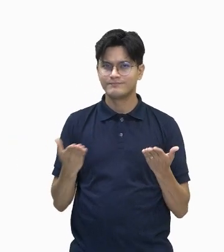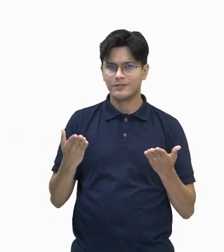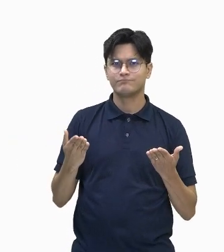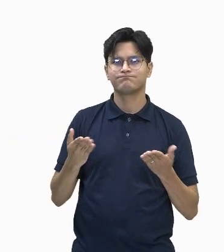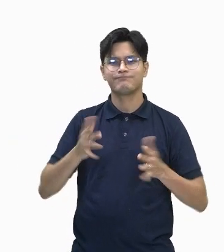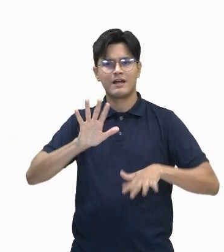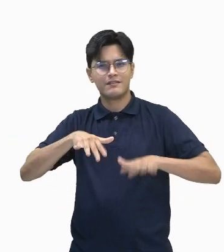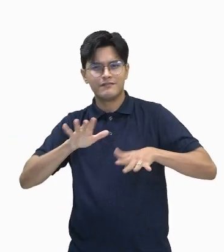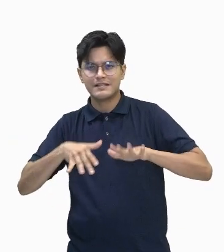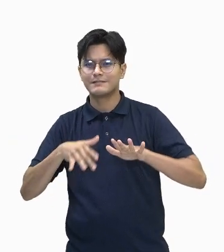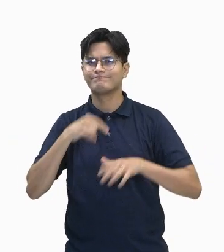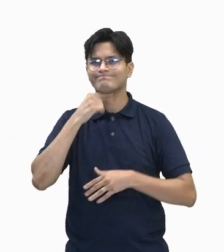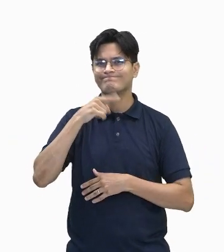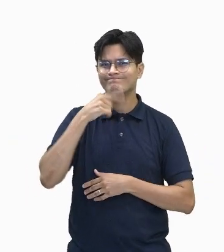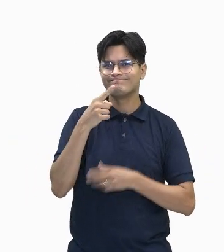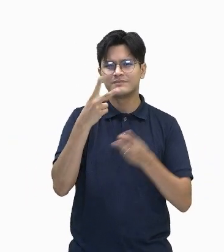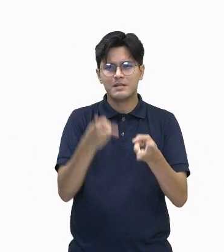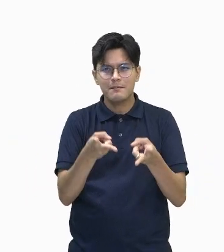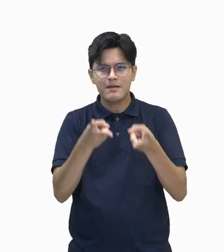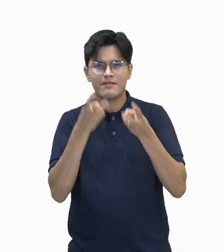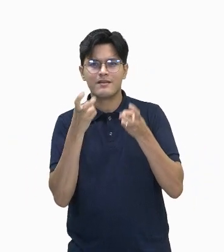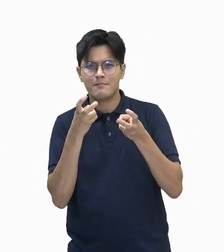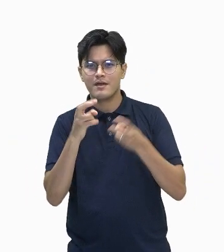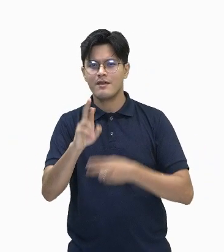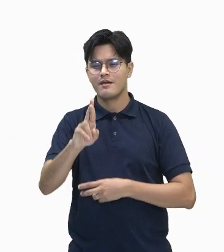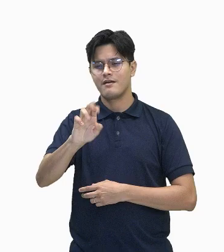imperceptível notar o fenômeno da difração.